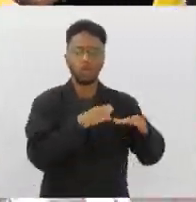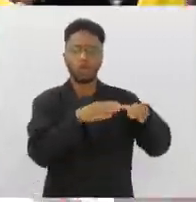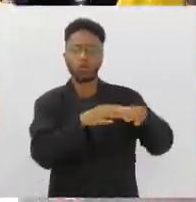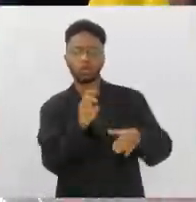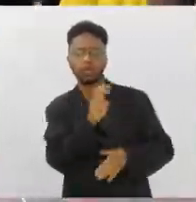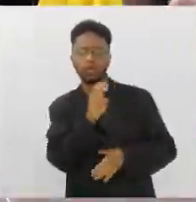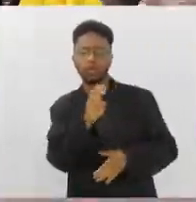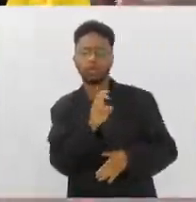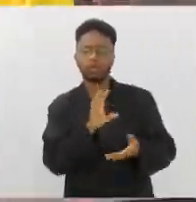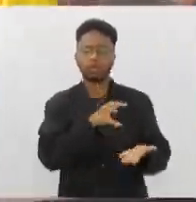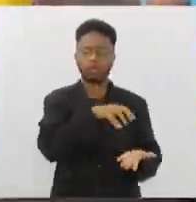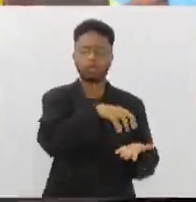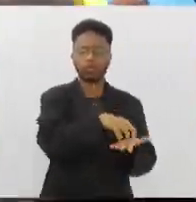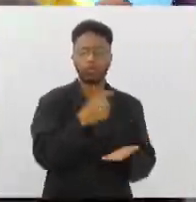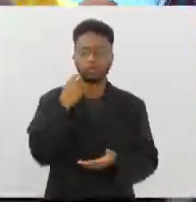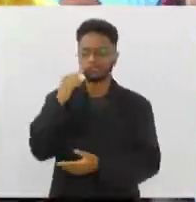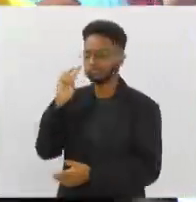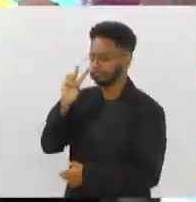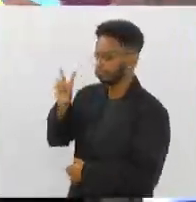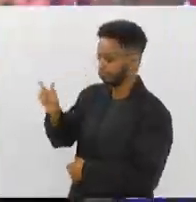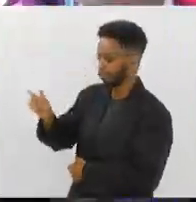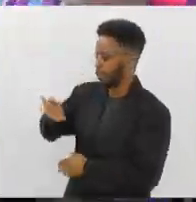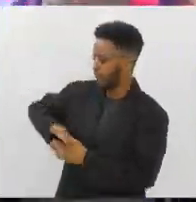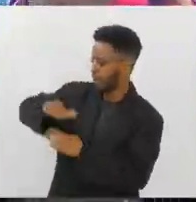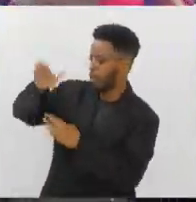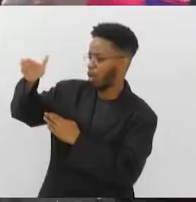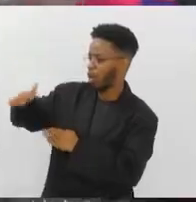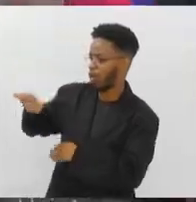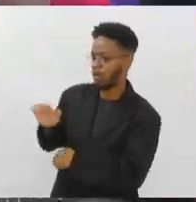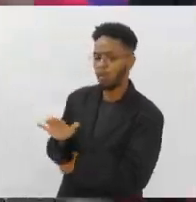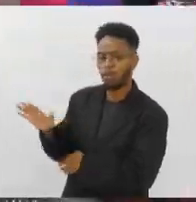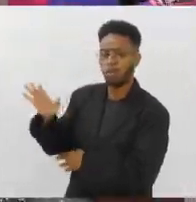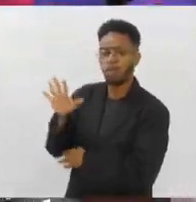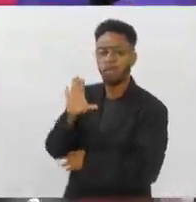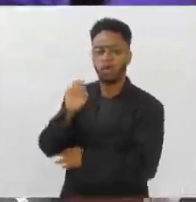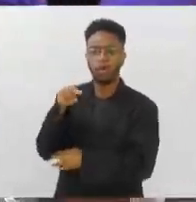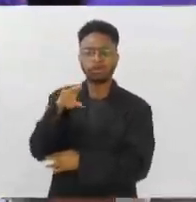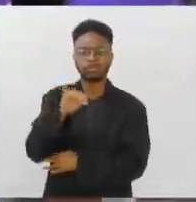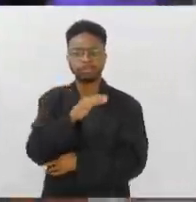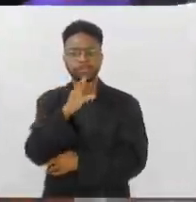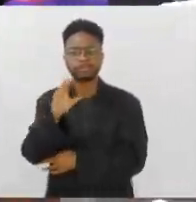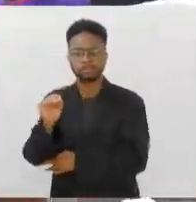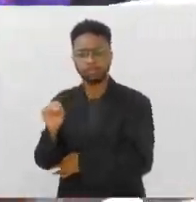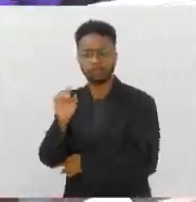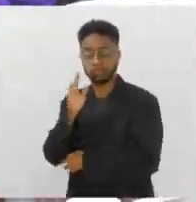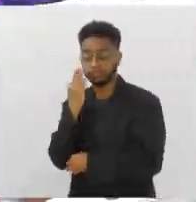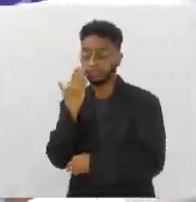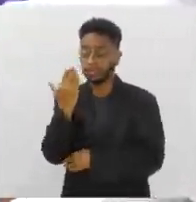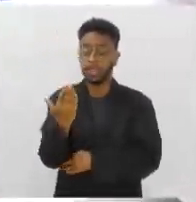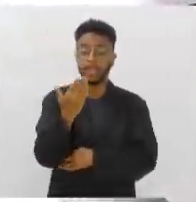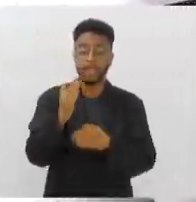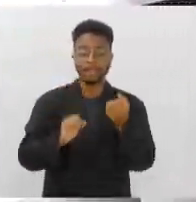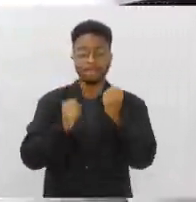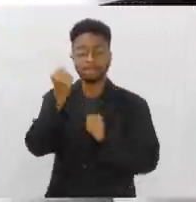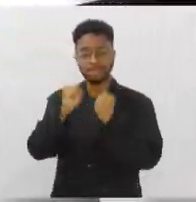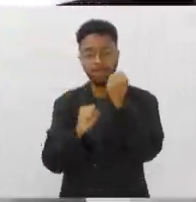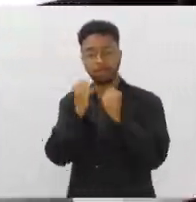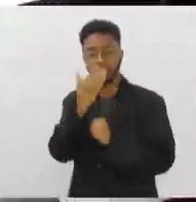batalhão, olho pro outro, é o Morro Conceição. A banca é fábrica de